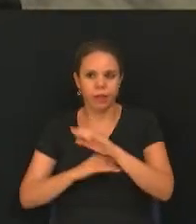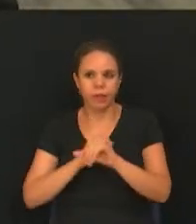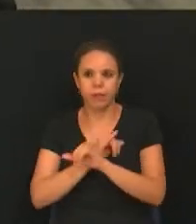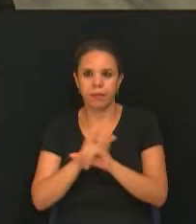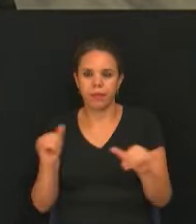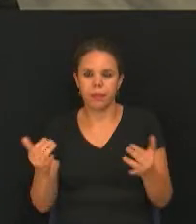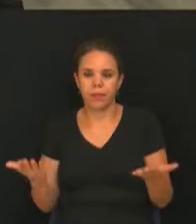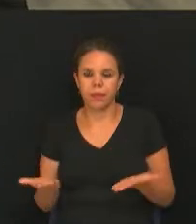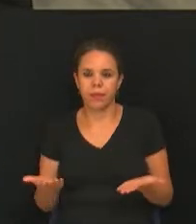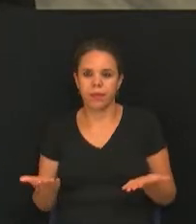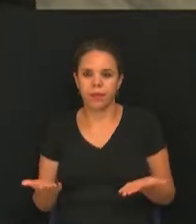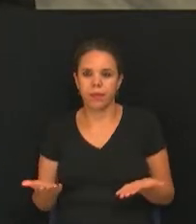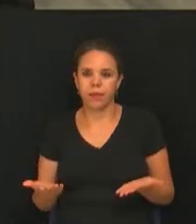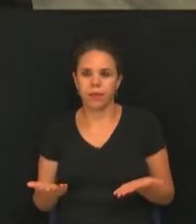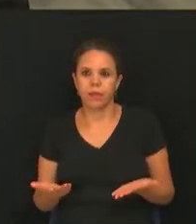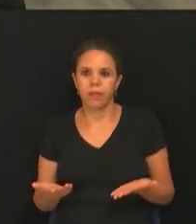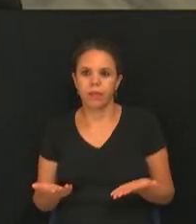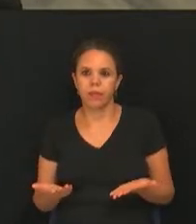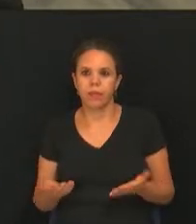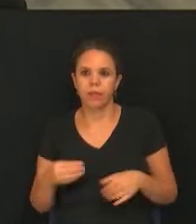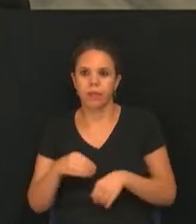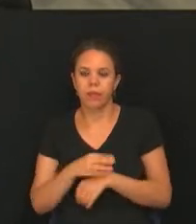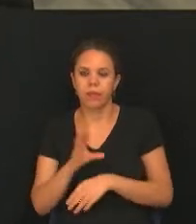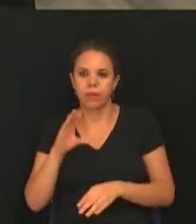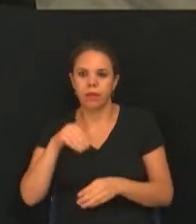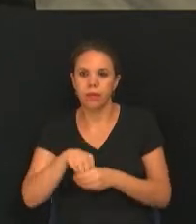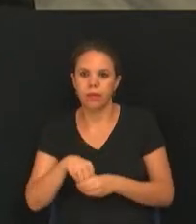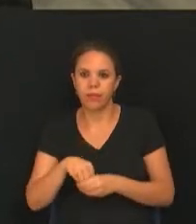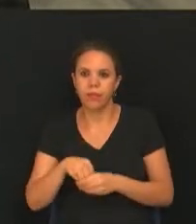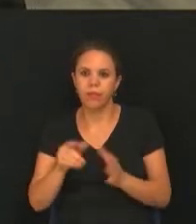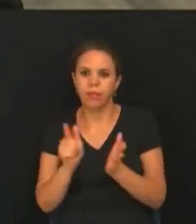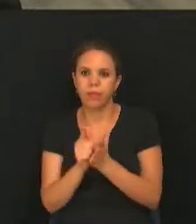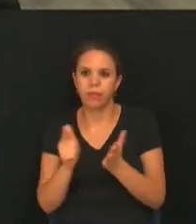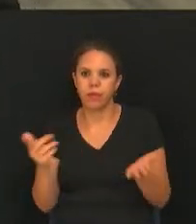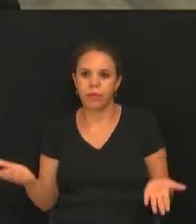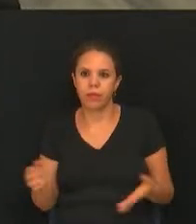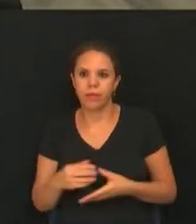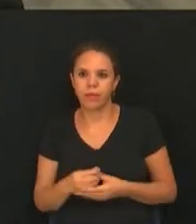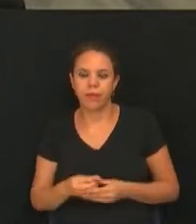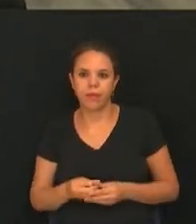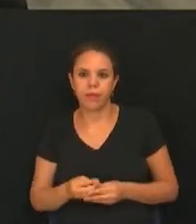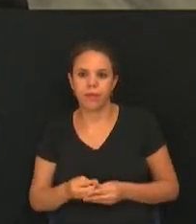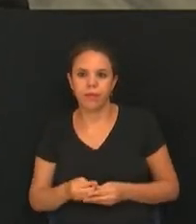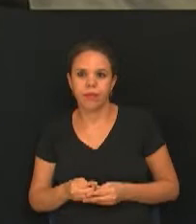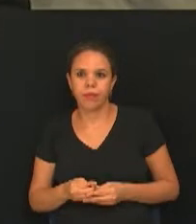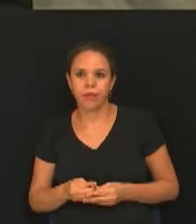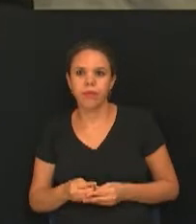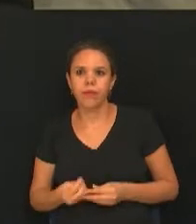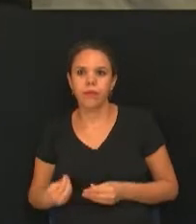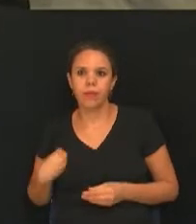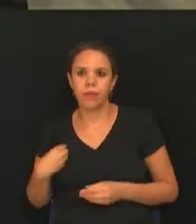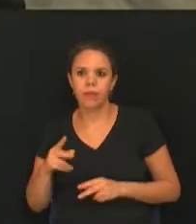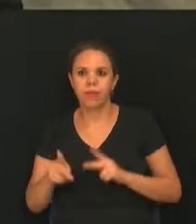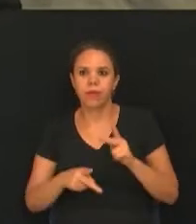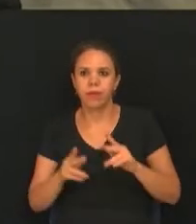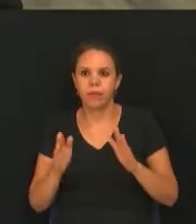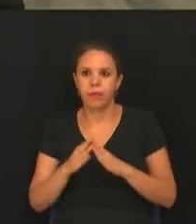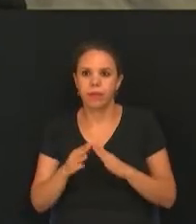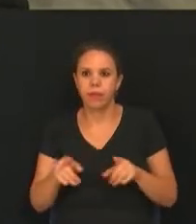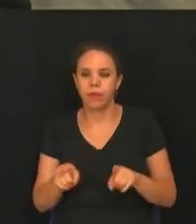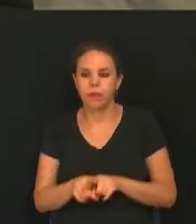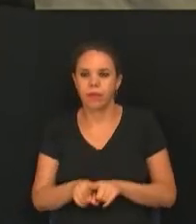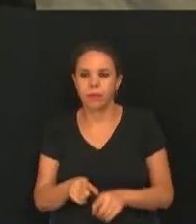agora o quadro Em Pauta passa a ser dentro do nosso jornal, e esse ao vivo a população de casa também